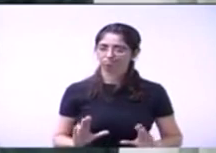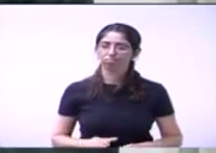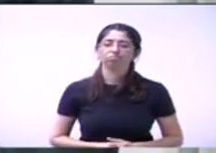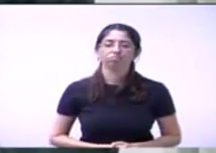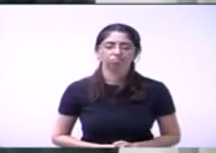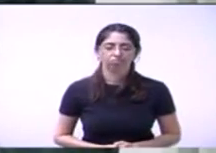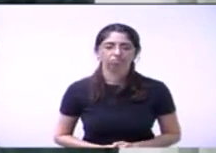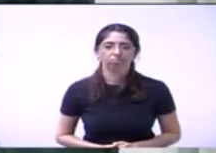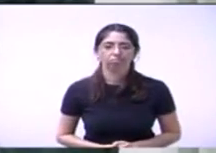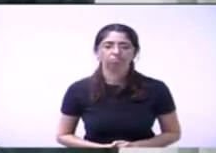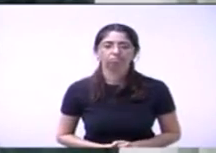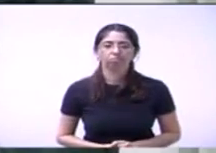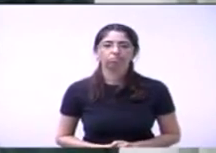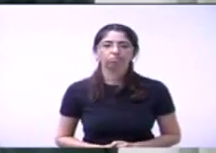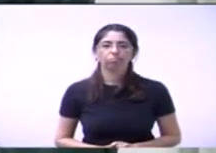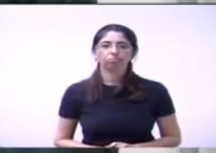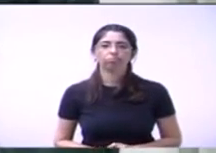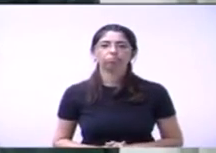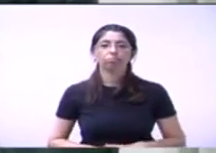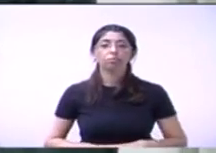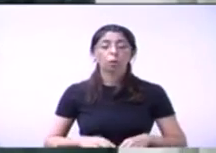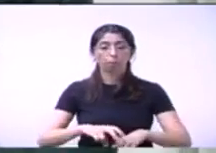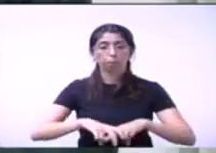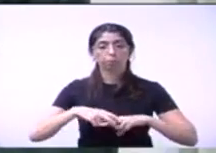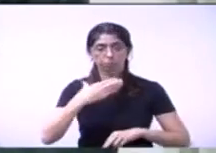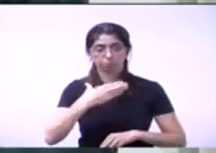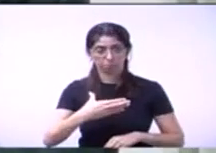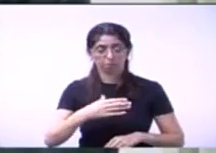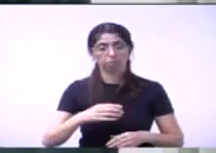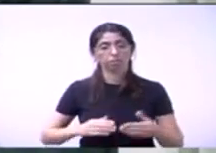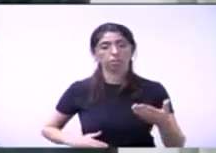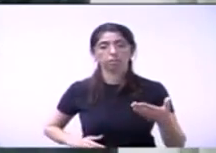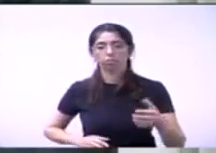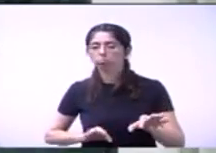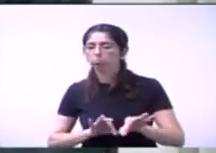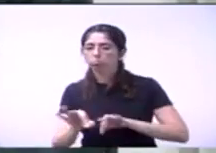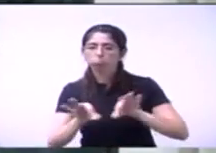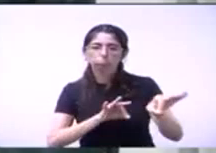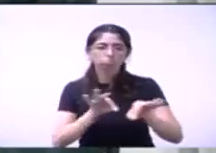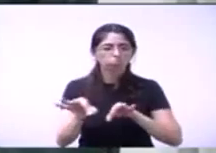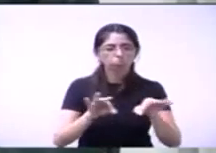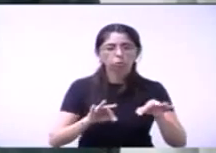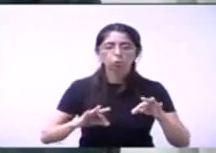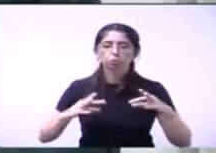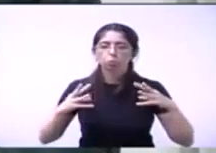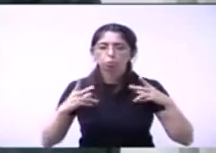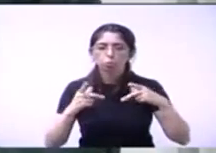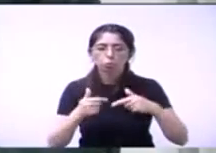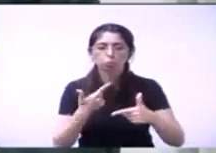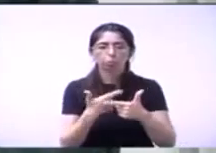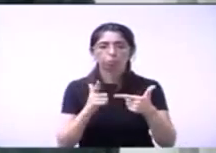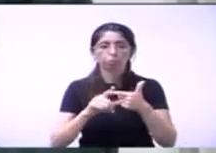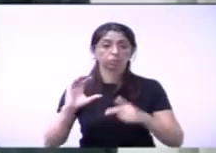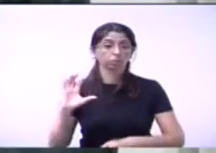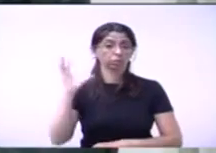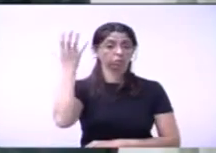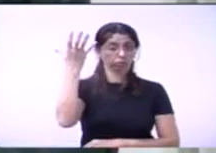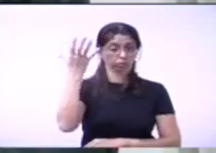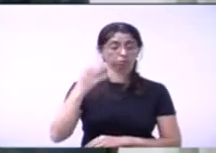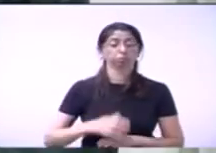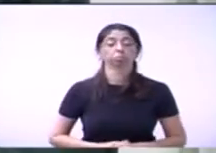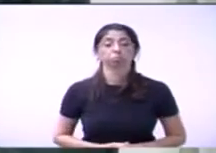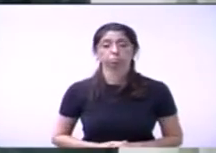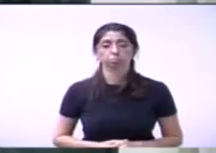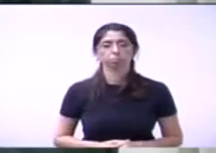Júnior assumiu. Então, isso eu tenho que agradecer publicamente, porque as emendas já vinha conquistando desde o primeiro ano de